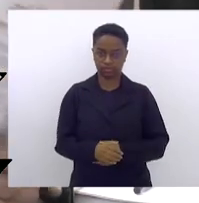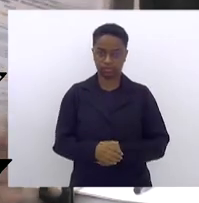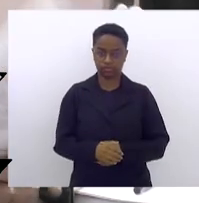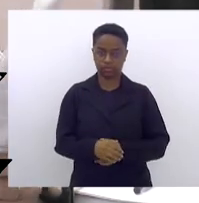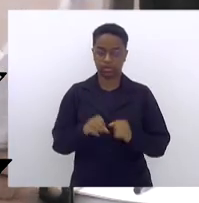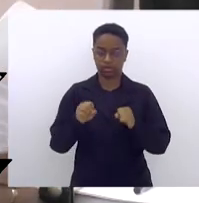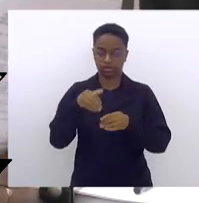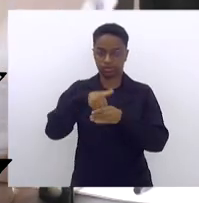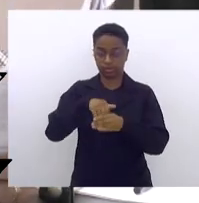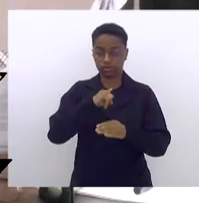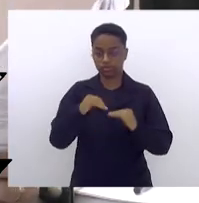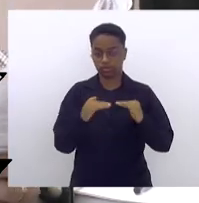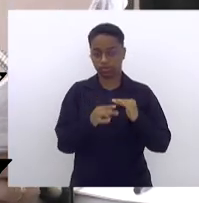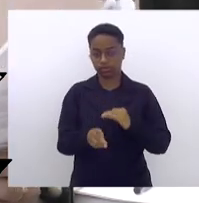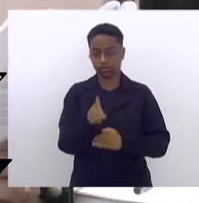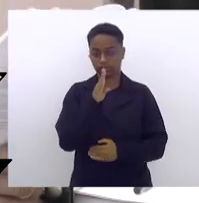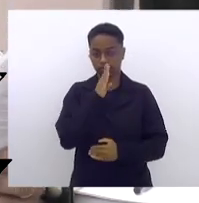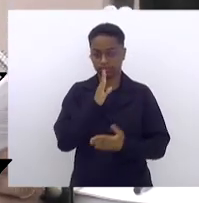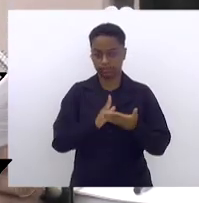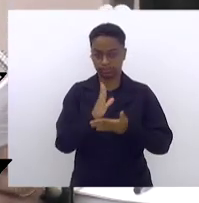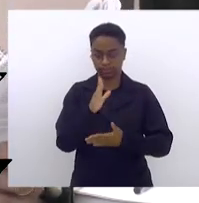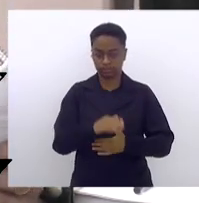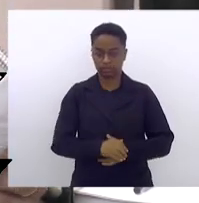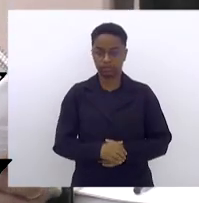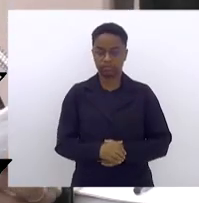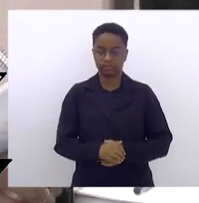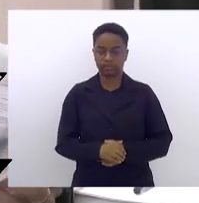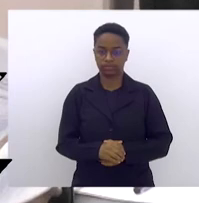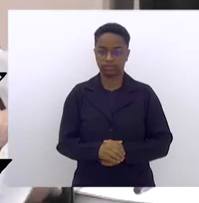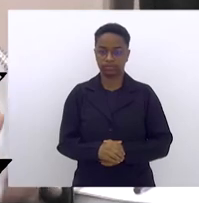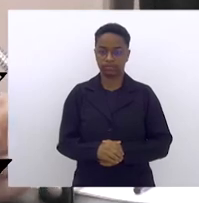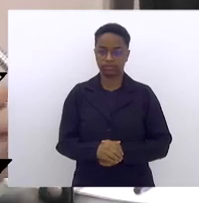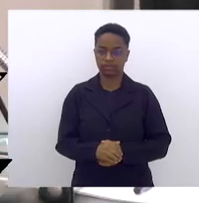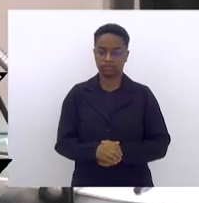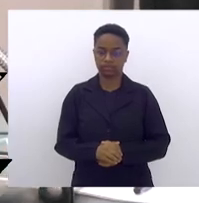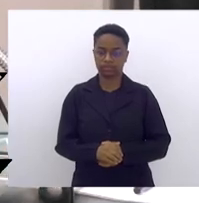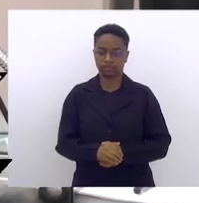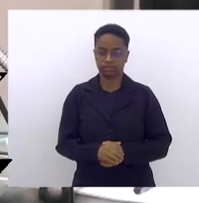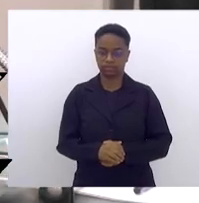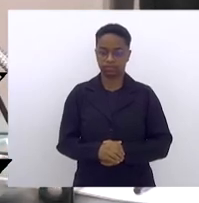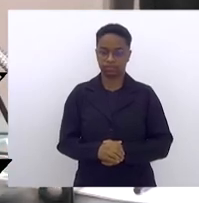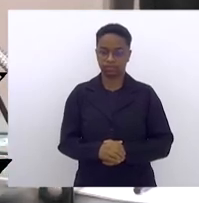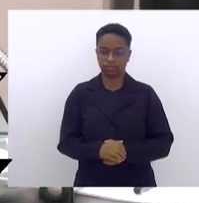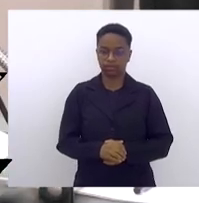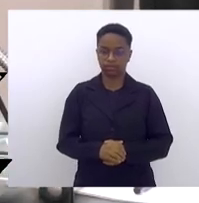Em votação, os senhores que aprovam, permaneçam como estão, aprovado. Passo ao item